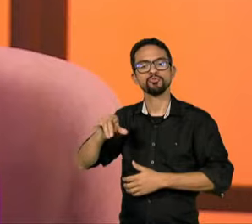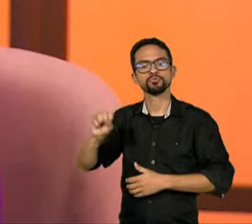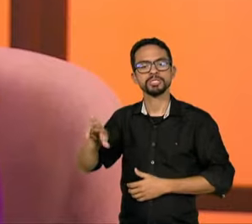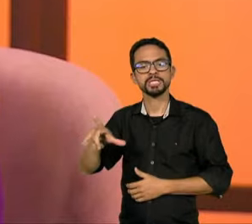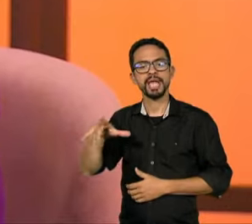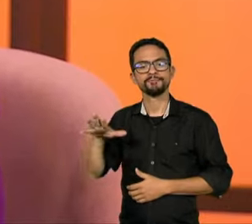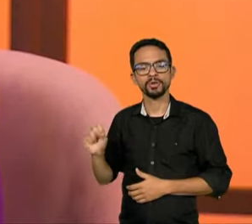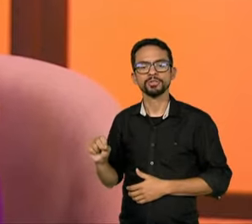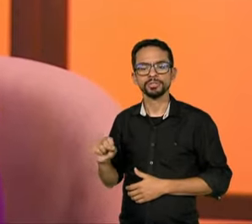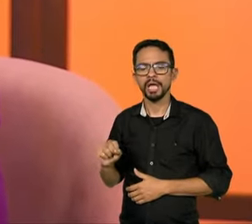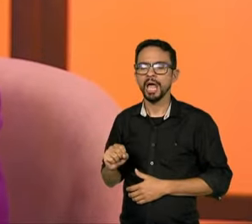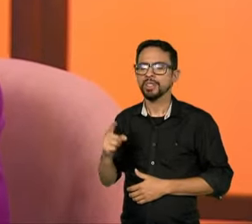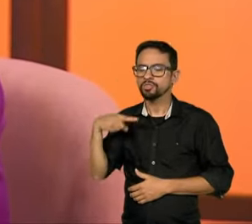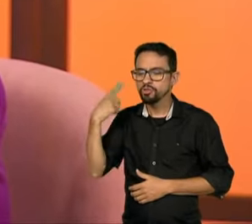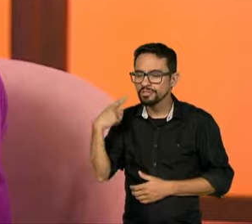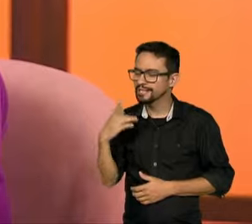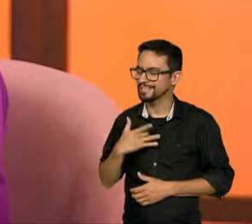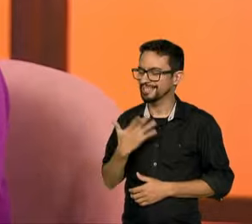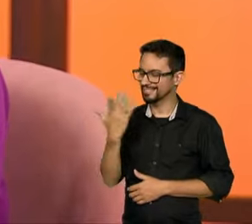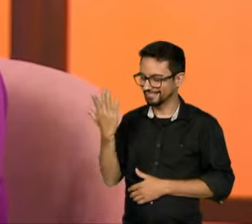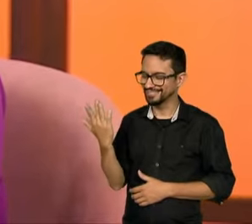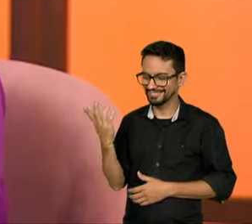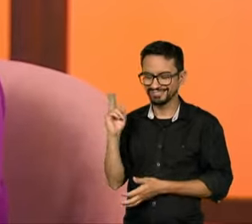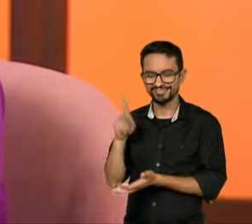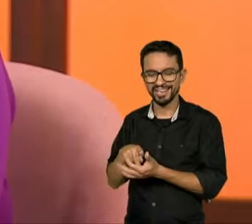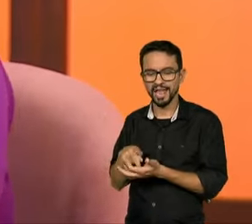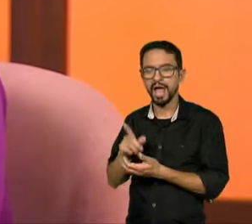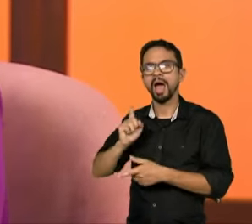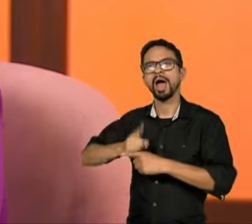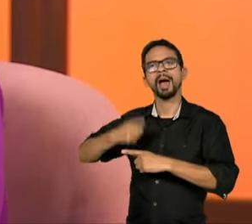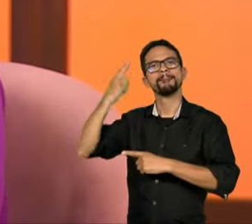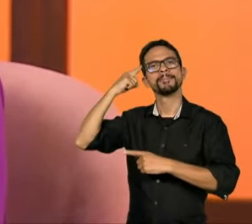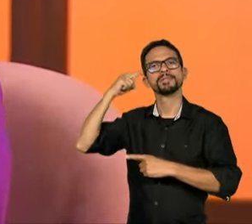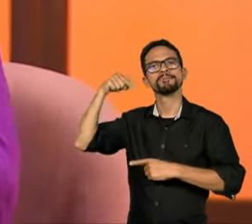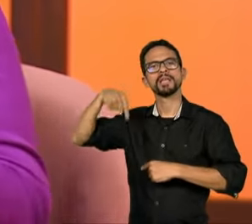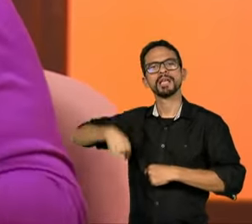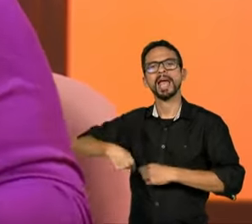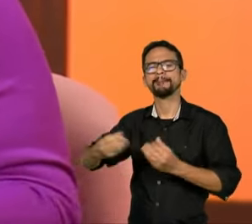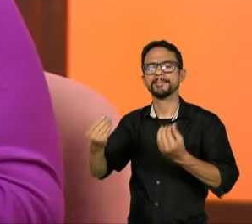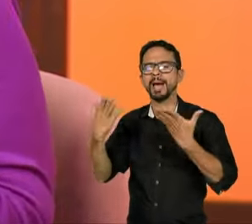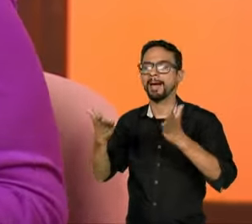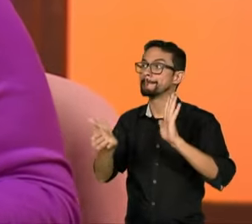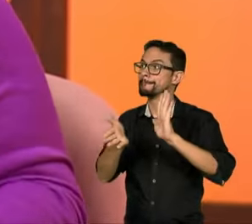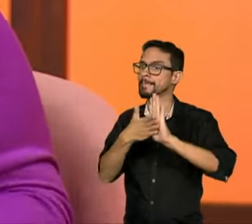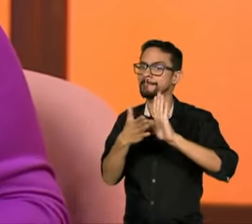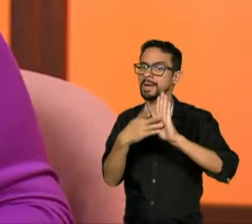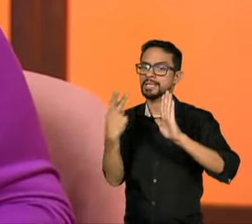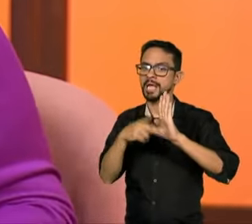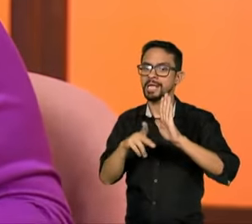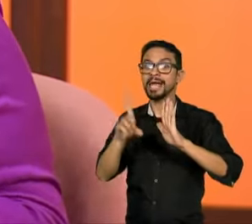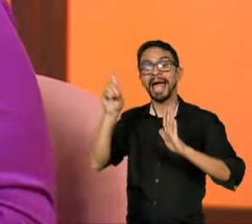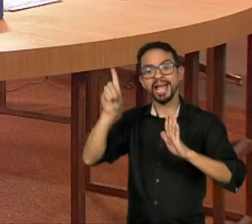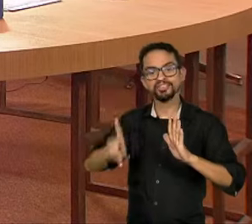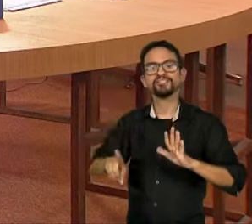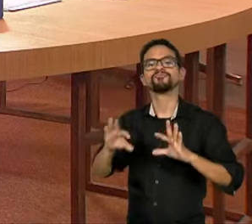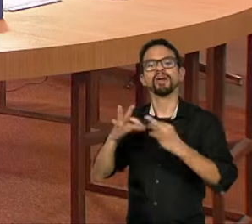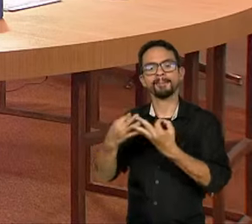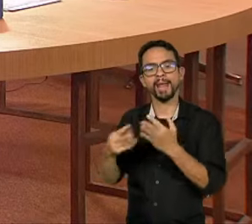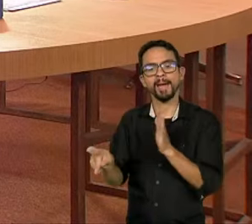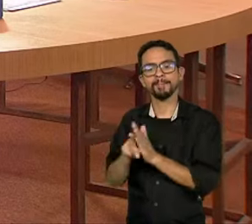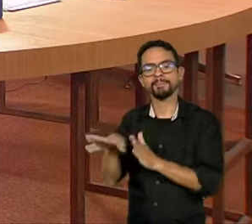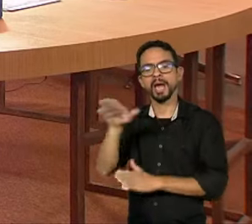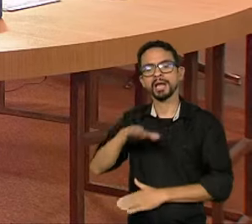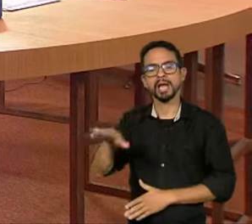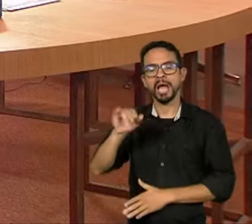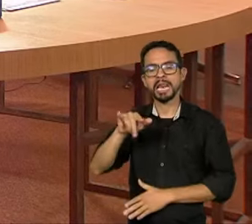assim, muito louco, né, Cissa? Porque a gente tinha pensado em vir aqui hoje falar sobre uma pauta de direito das famílias, sim, que era uma pauta de